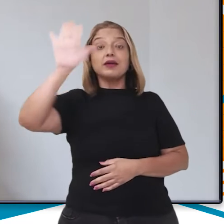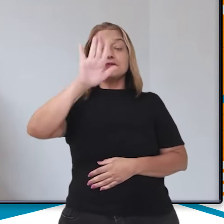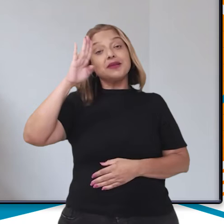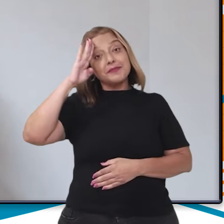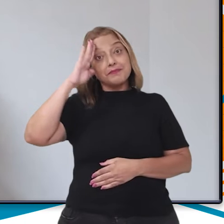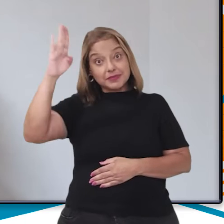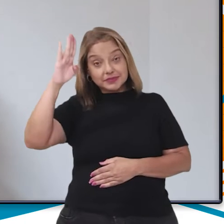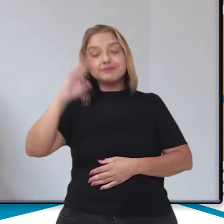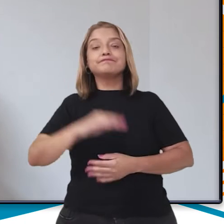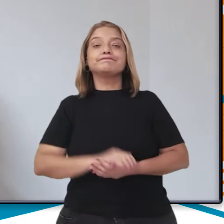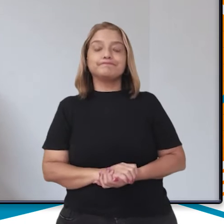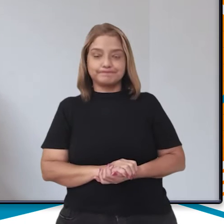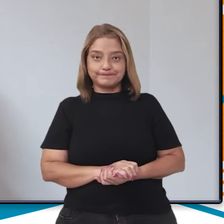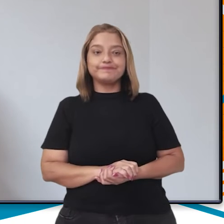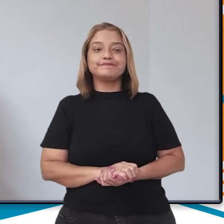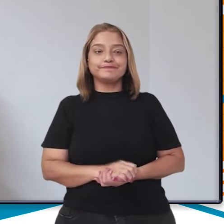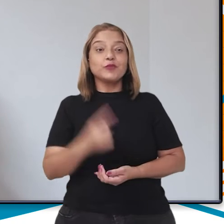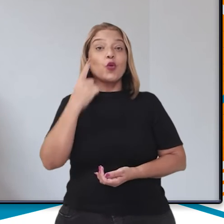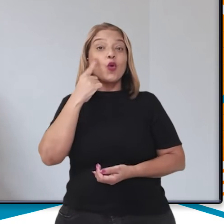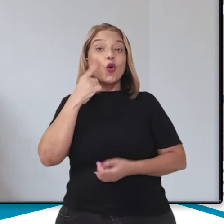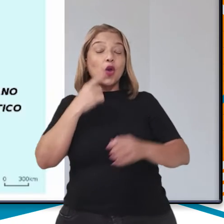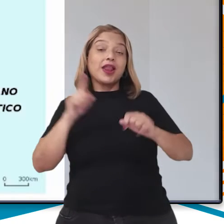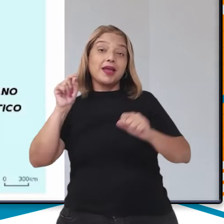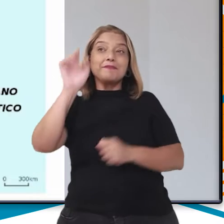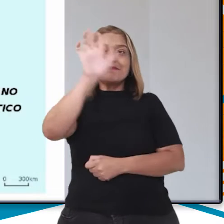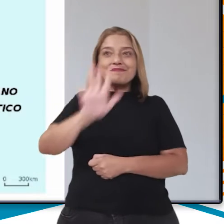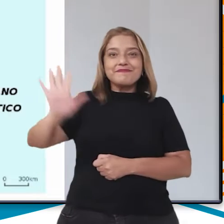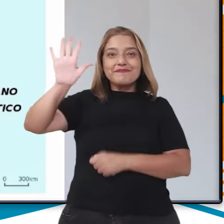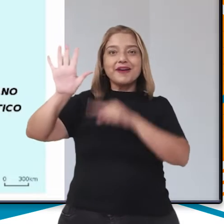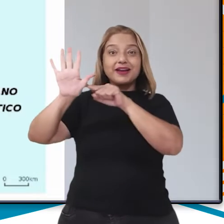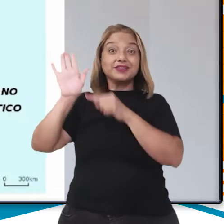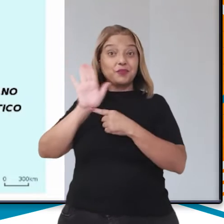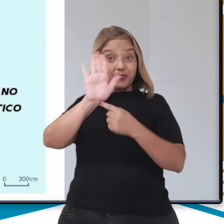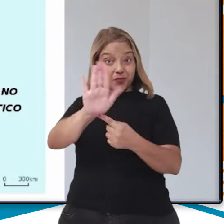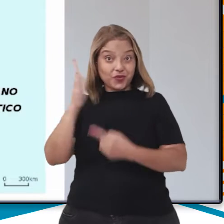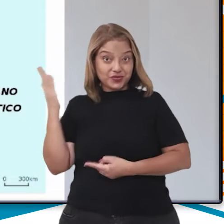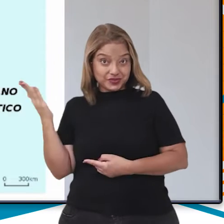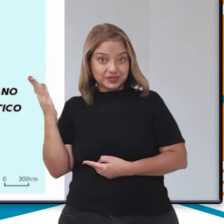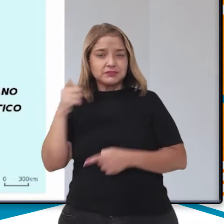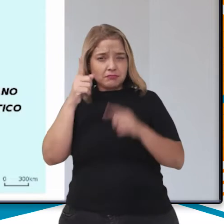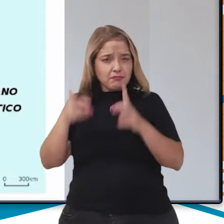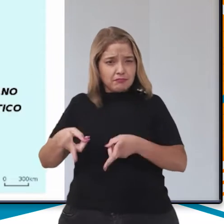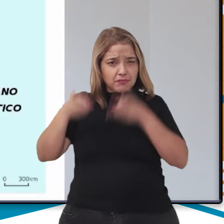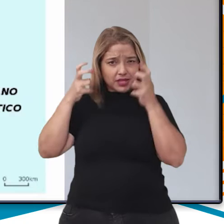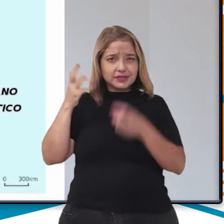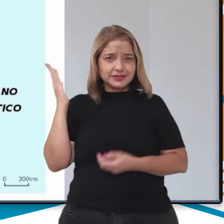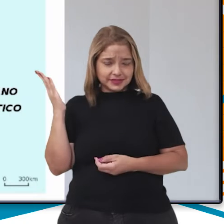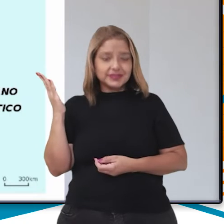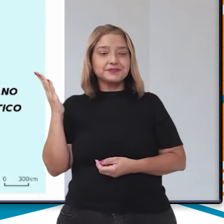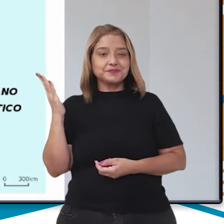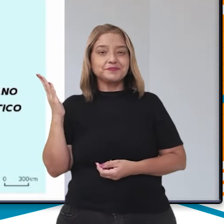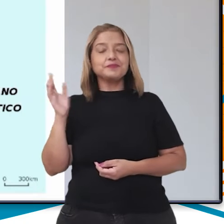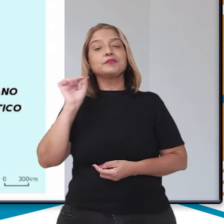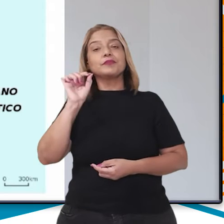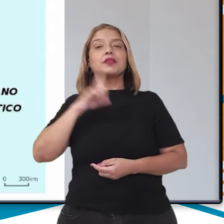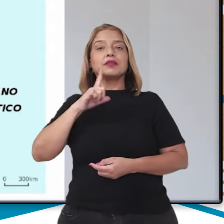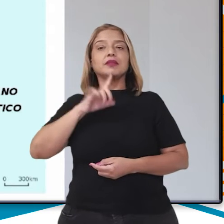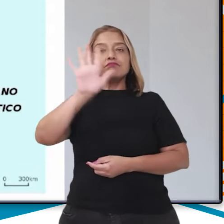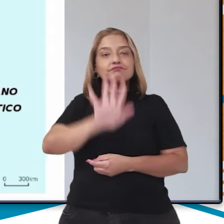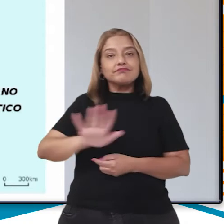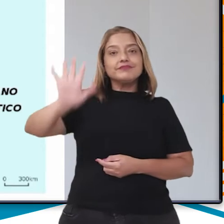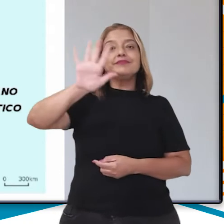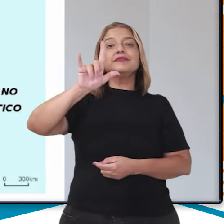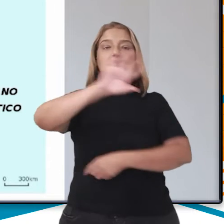Brasil, principalmente. Olha aí nesse mapa de domínio morfoclimático. Percebe? Aí está